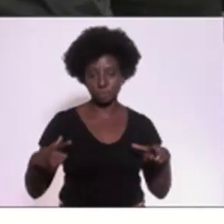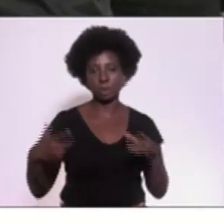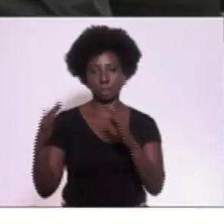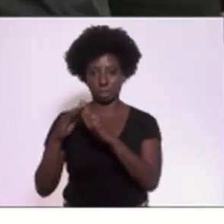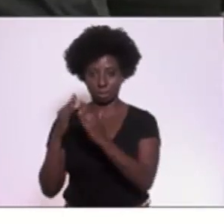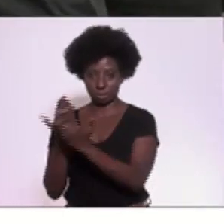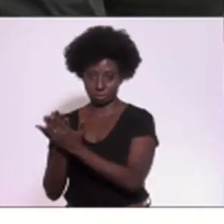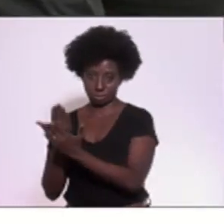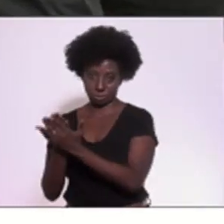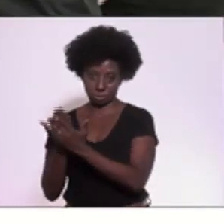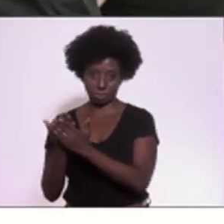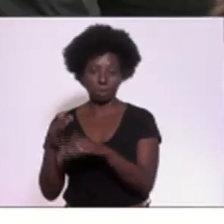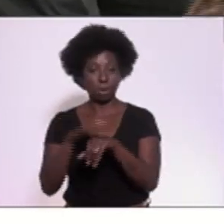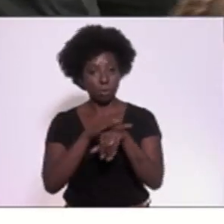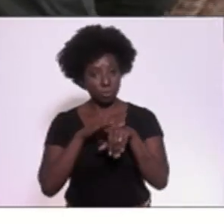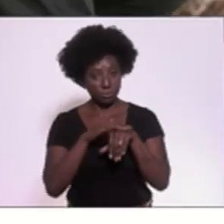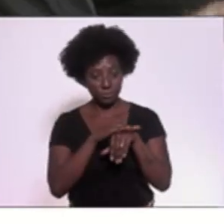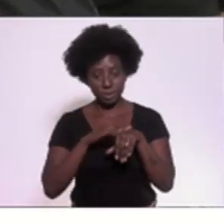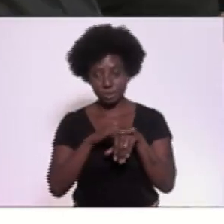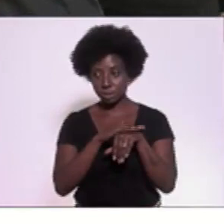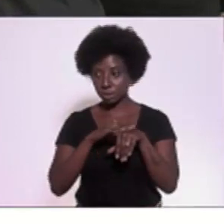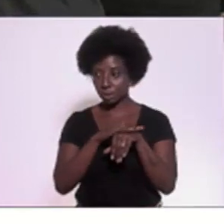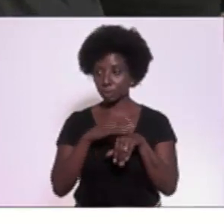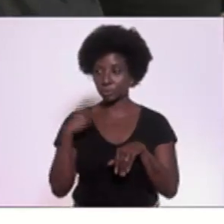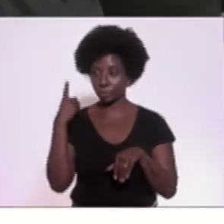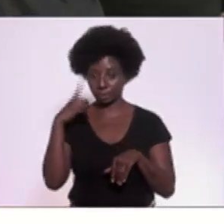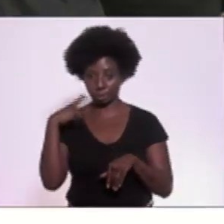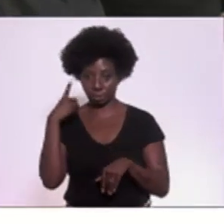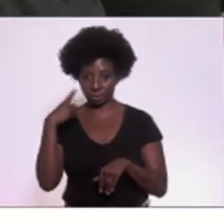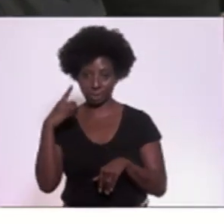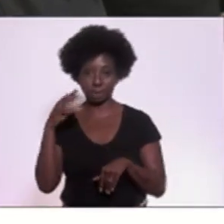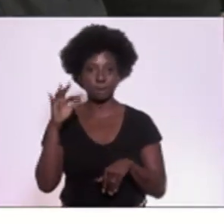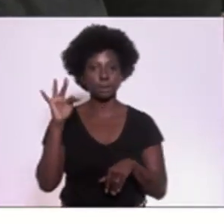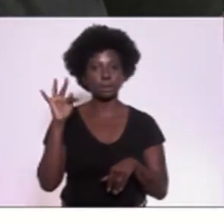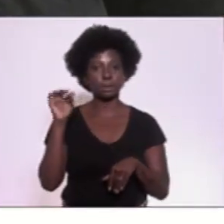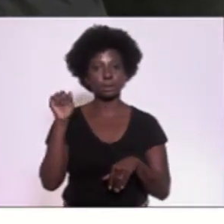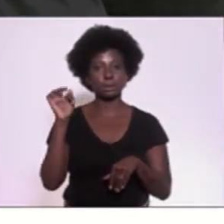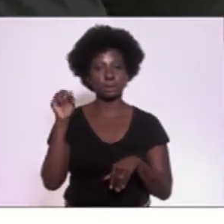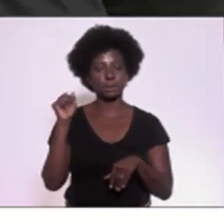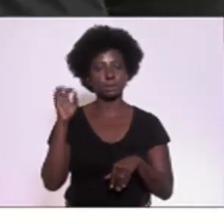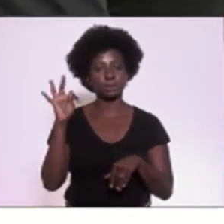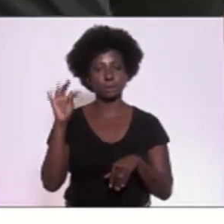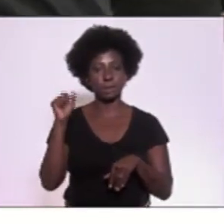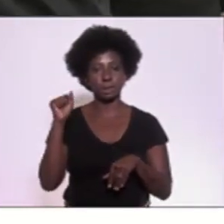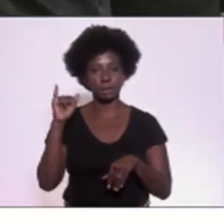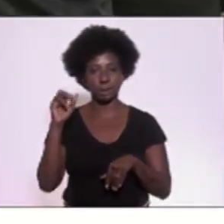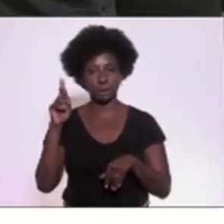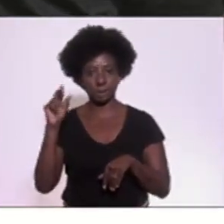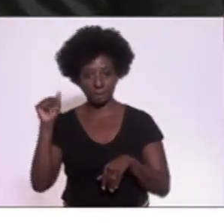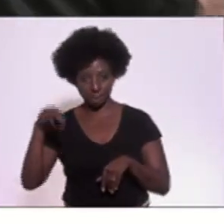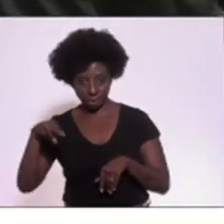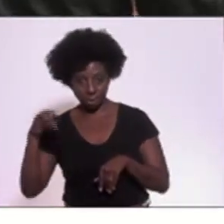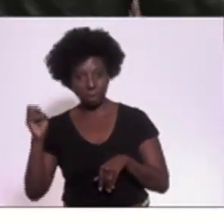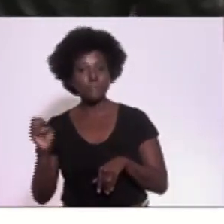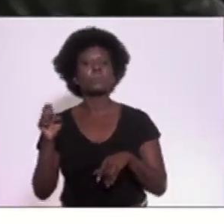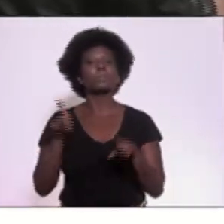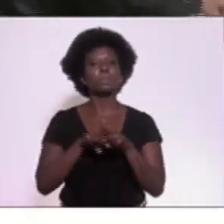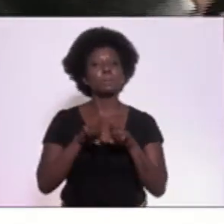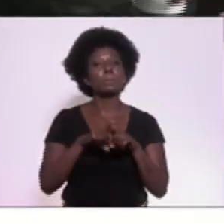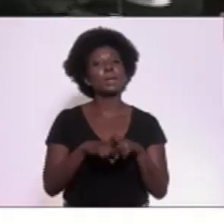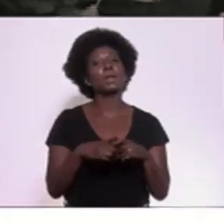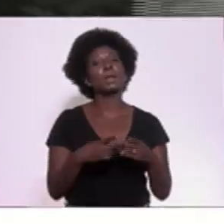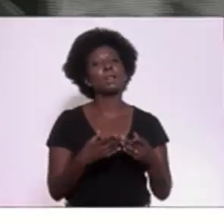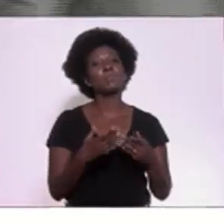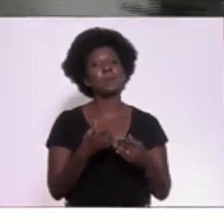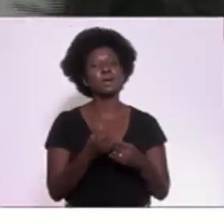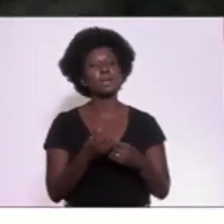Vieira. Conversamos com a deputada federal Talira Petroni, que fez emendas no sentido de viabilizar recursos para facilitar essa